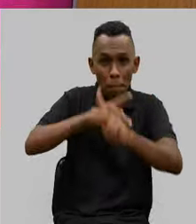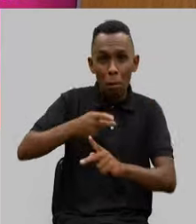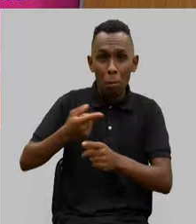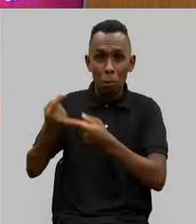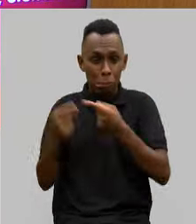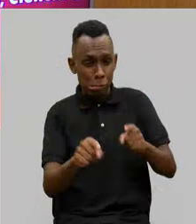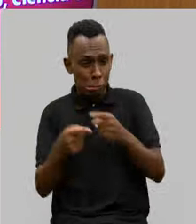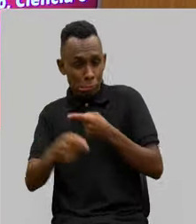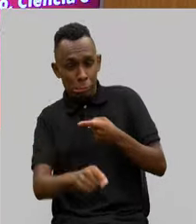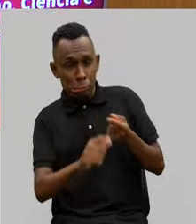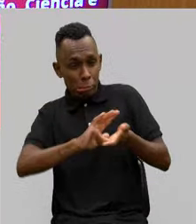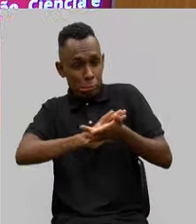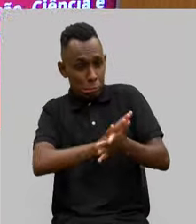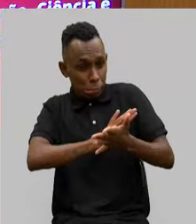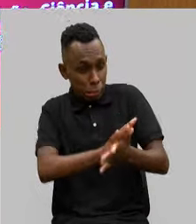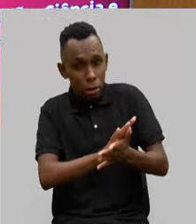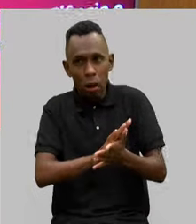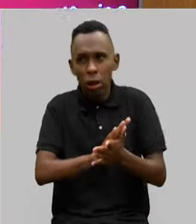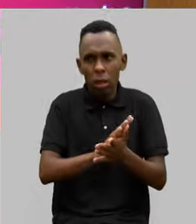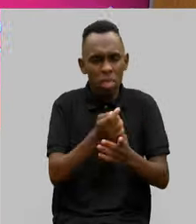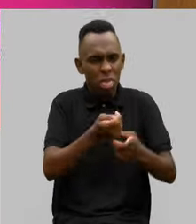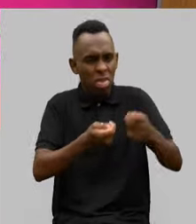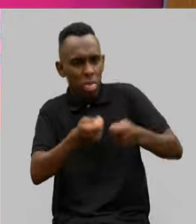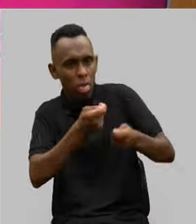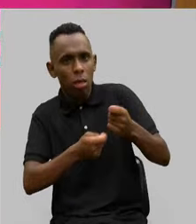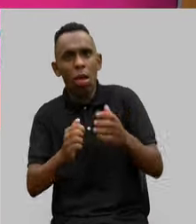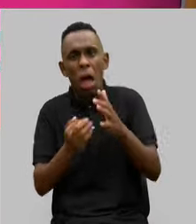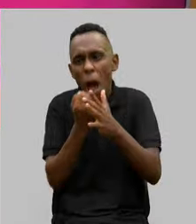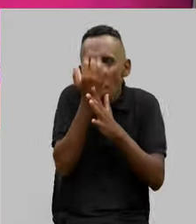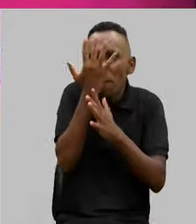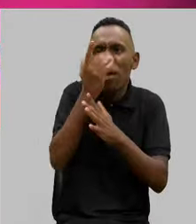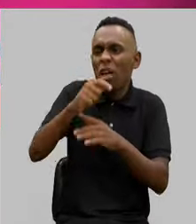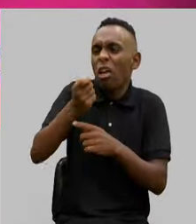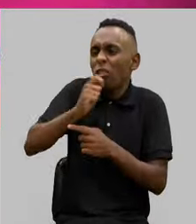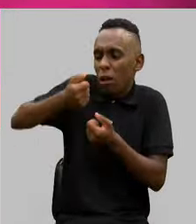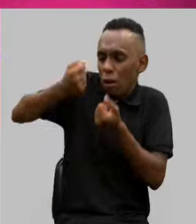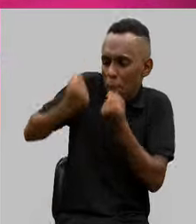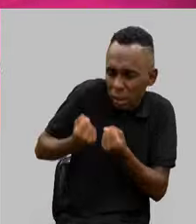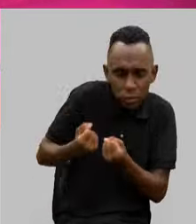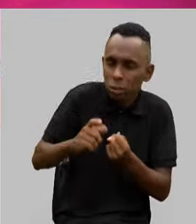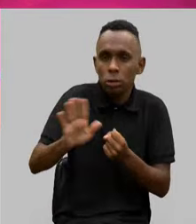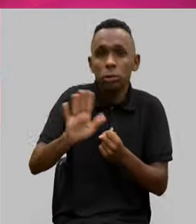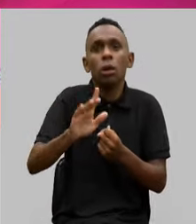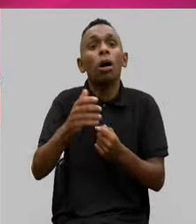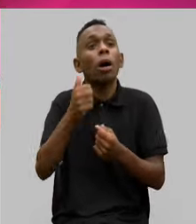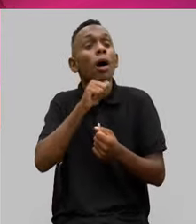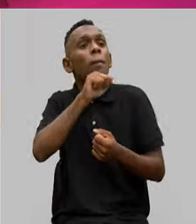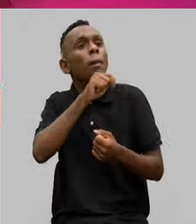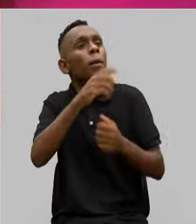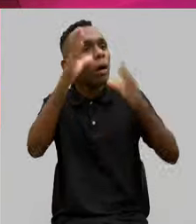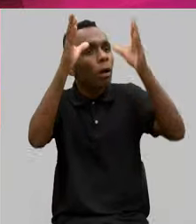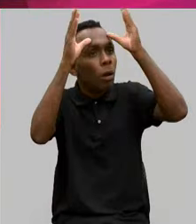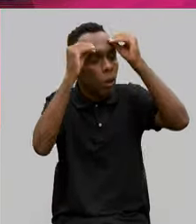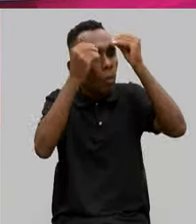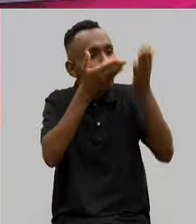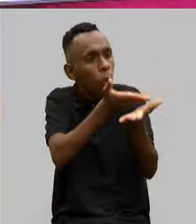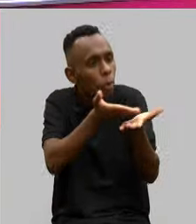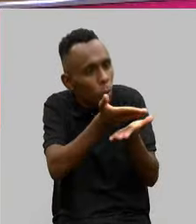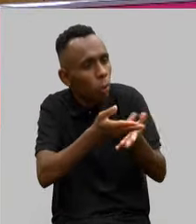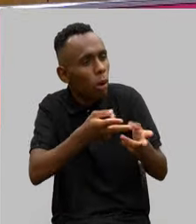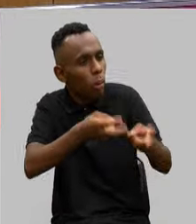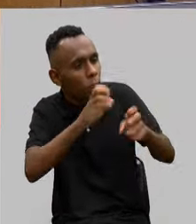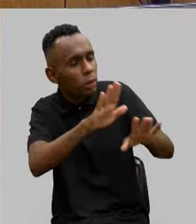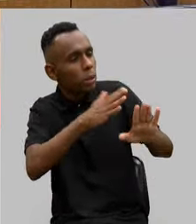terrorizada manipulada acreditar que essa planta é droga pesada mas agora trata sua mãe com Alzheimer observa ela mais